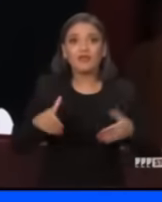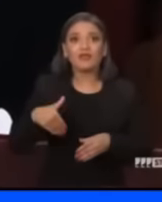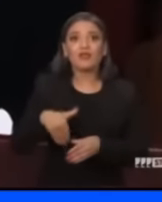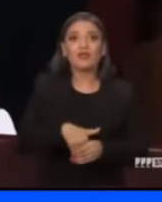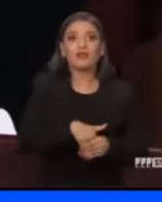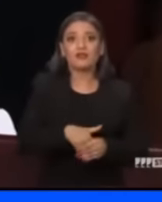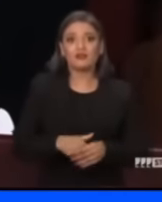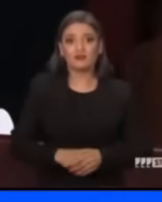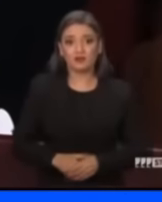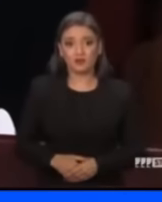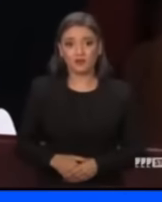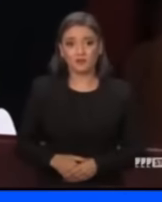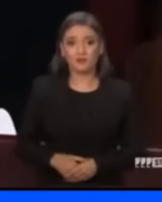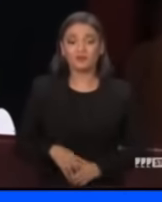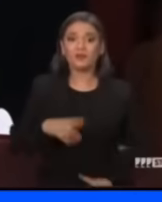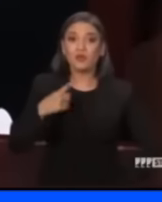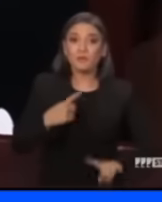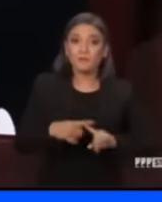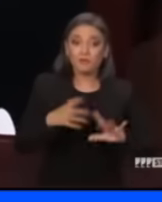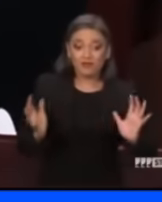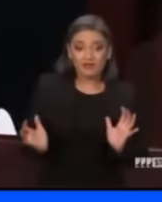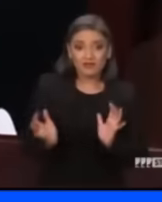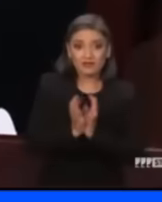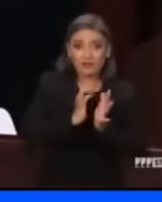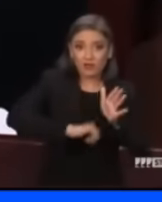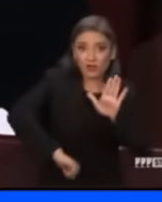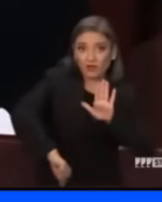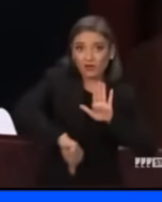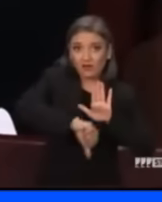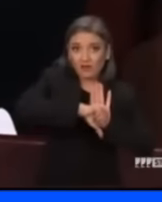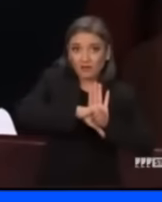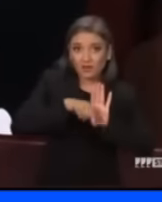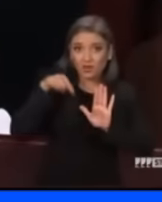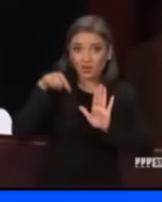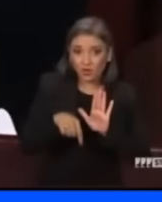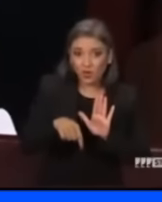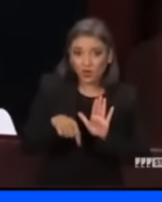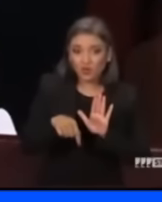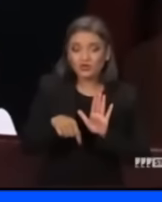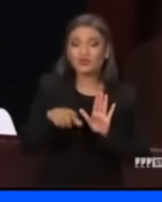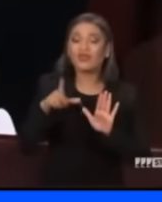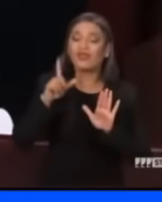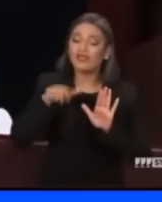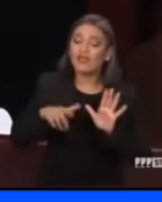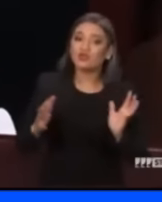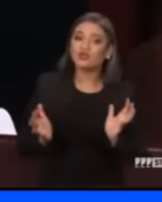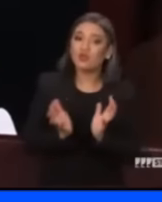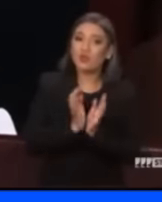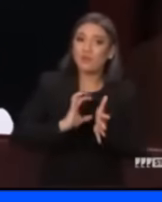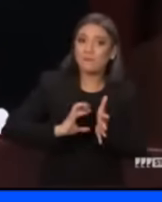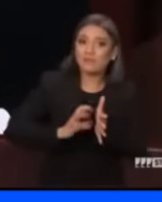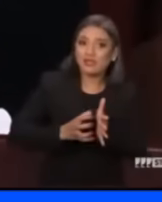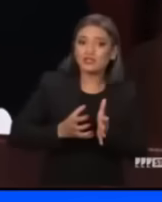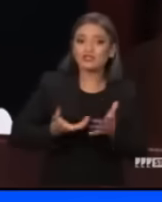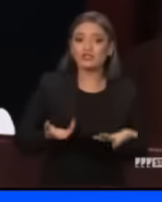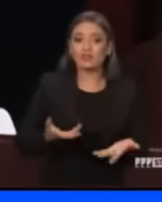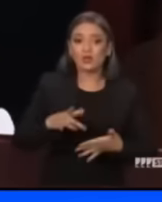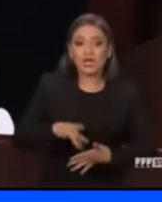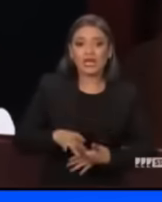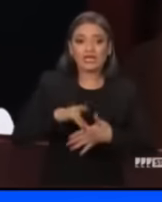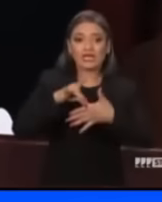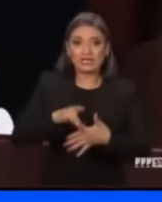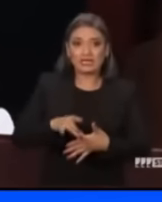eleições, porque uma organização criminosa constituída por um grupo político liderado por